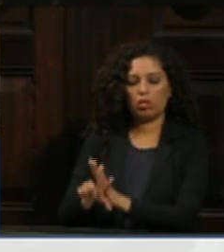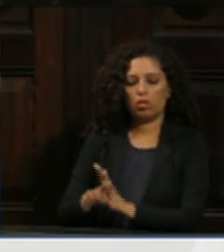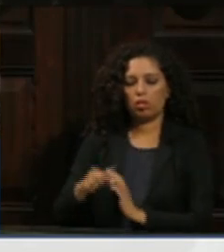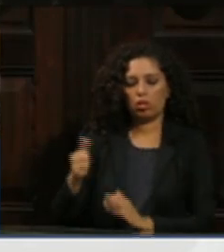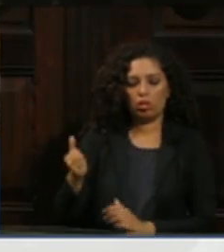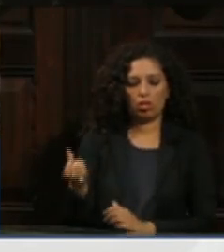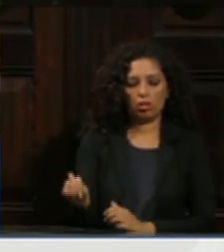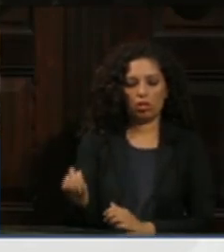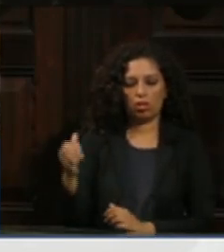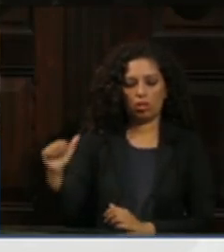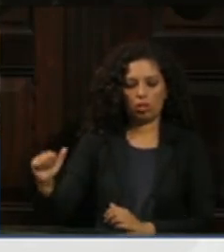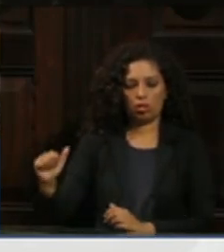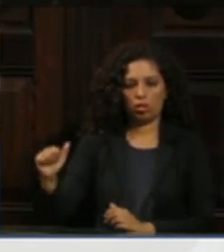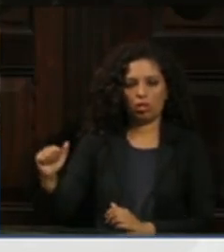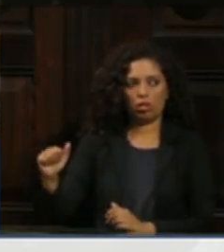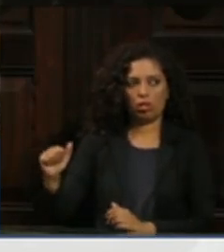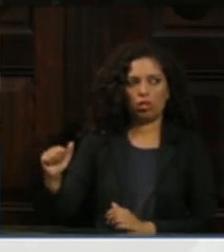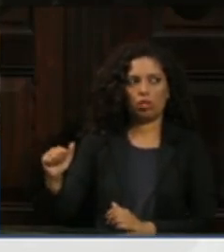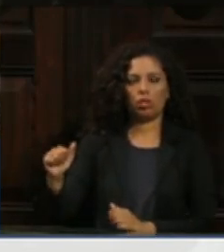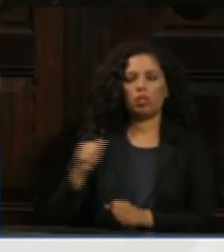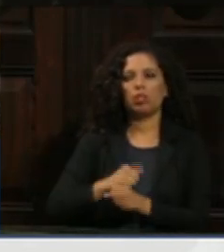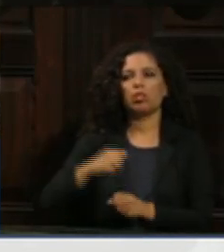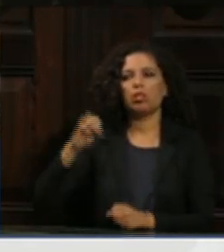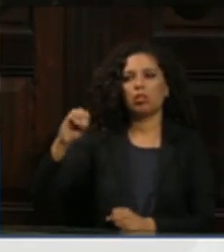Não havendo mais oradores inscritos,